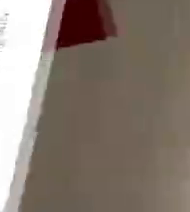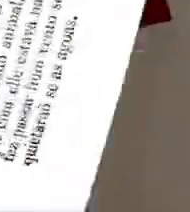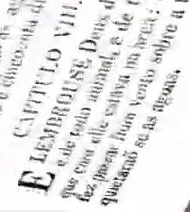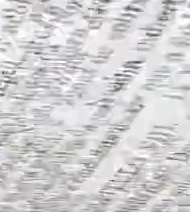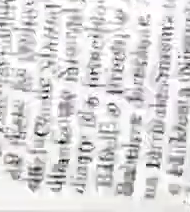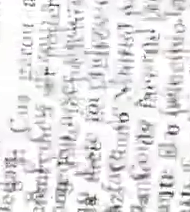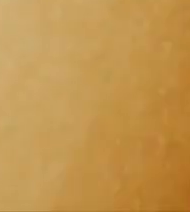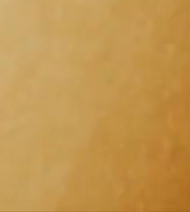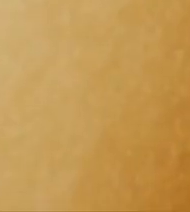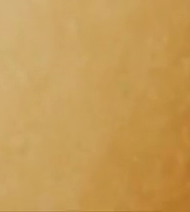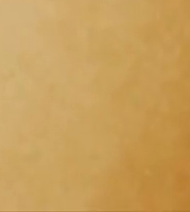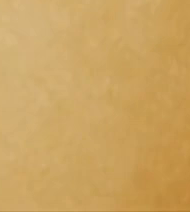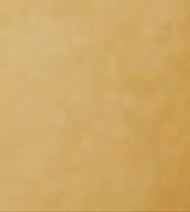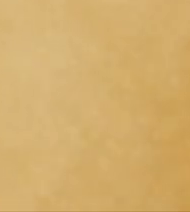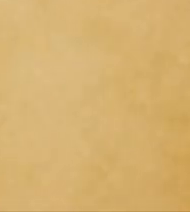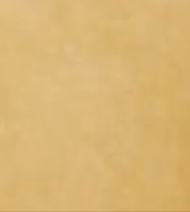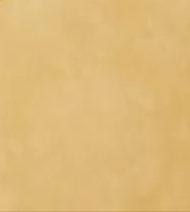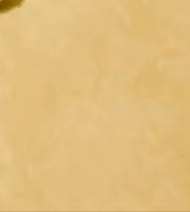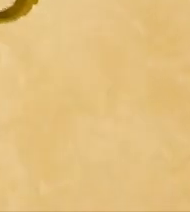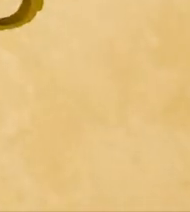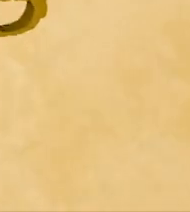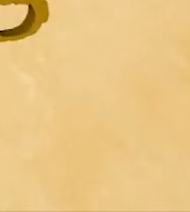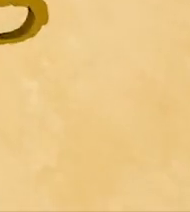TV Web Manaim apresenta